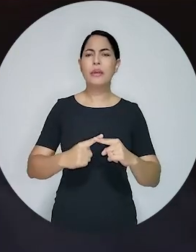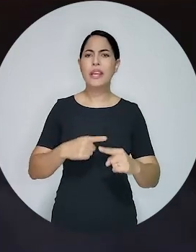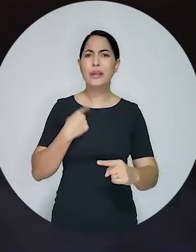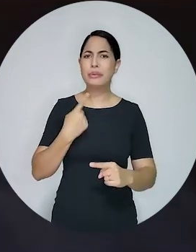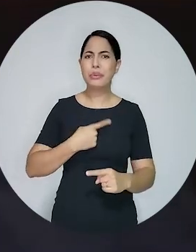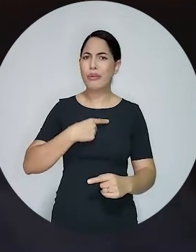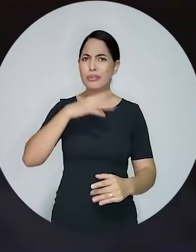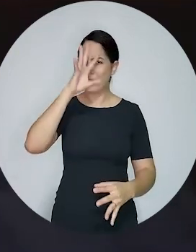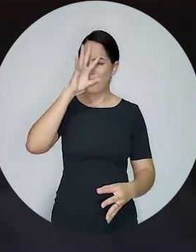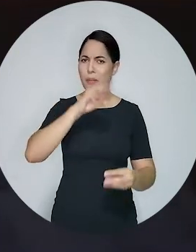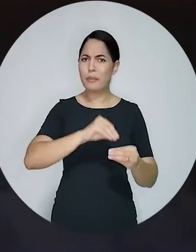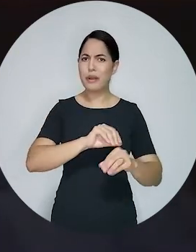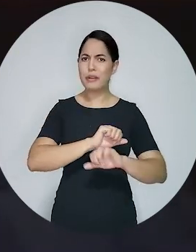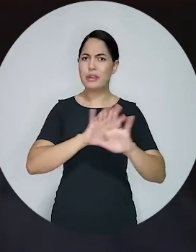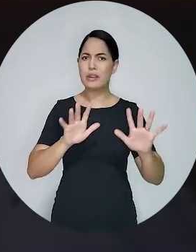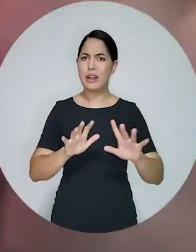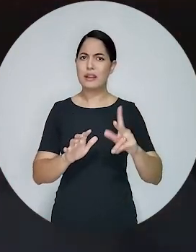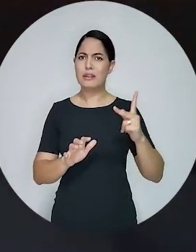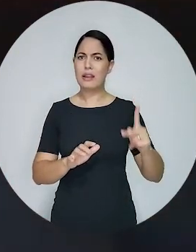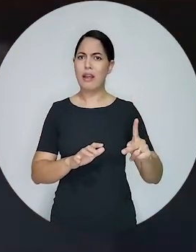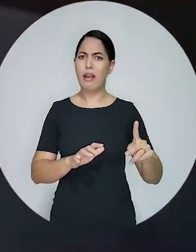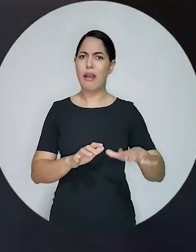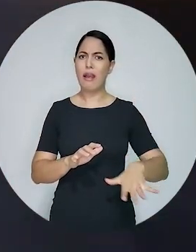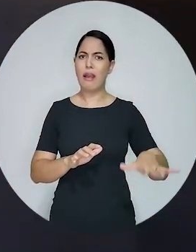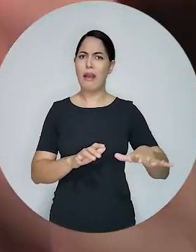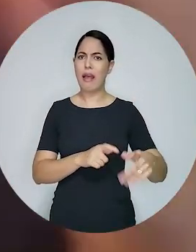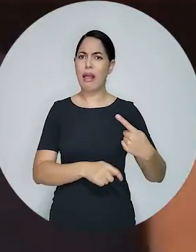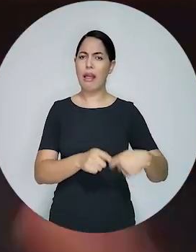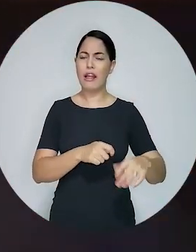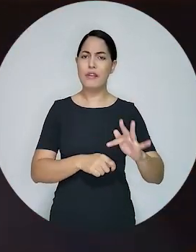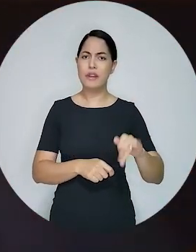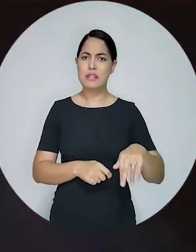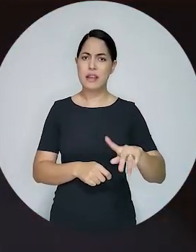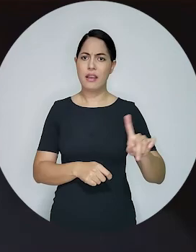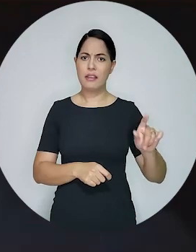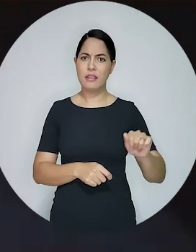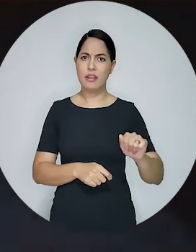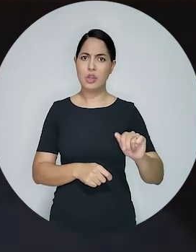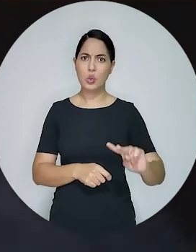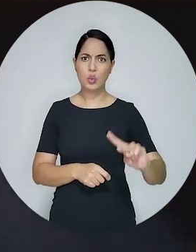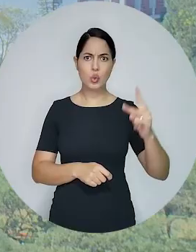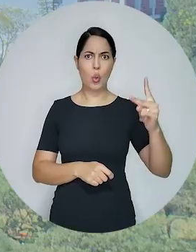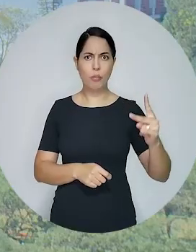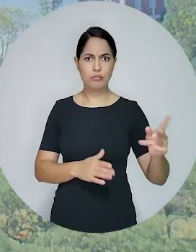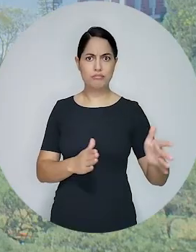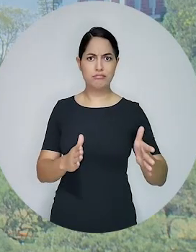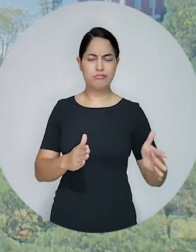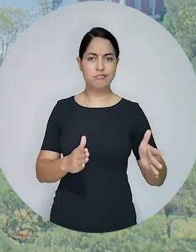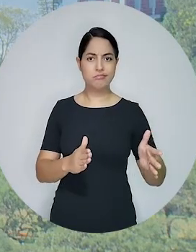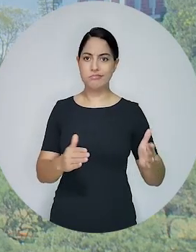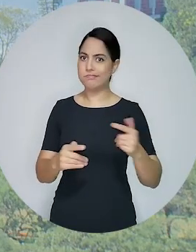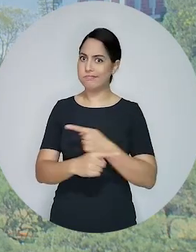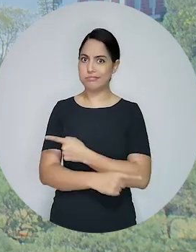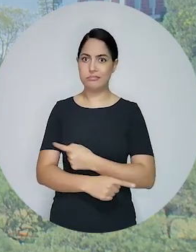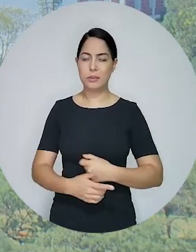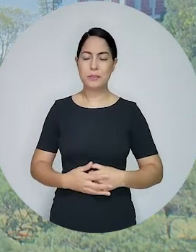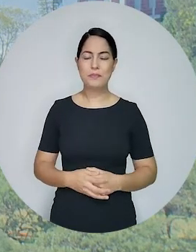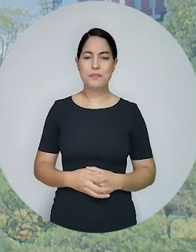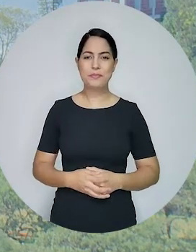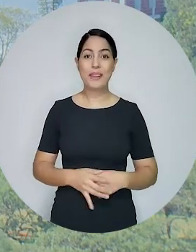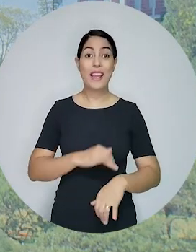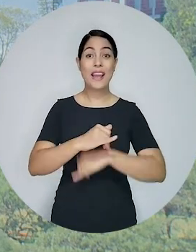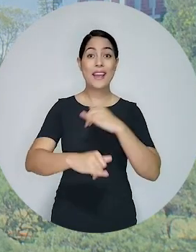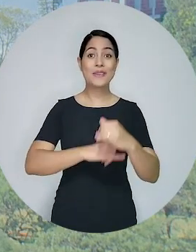hoje a Fazenda Nacional tenha esse prazo em dobro, que viola a paridade de armas, né? Outro evento